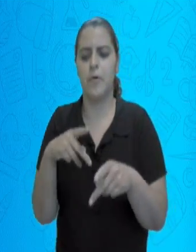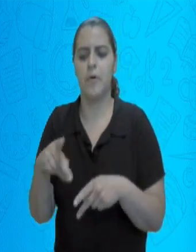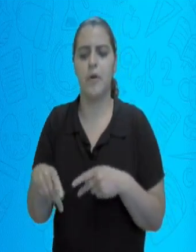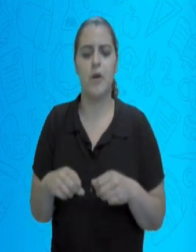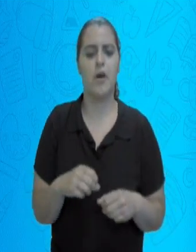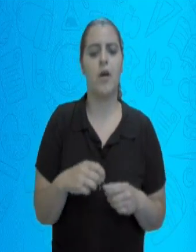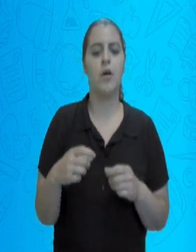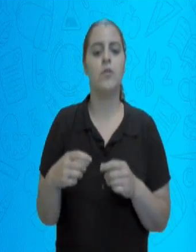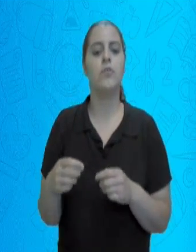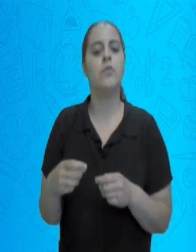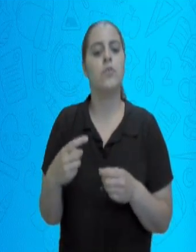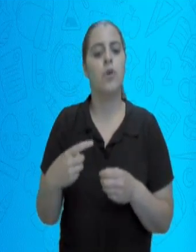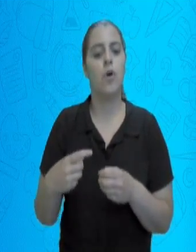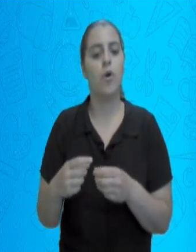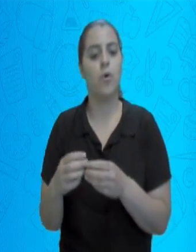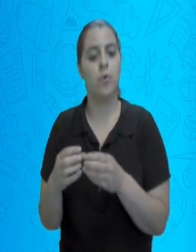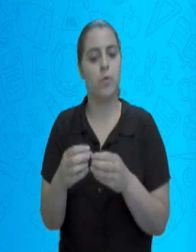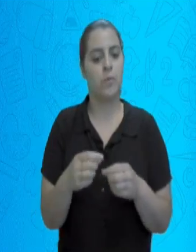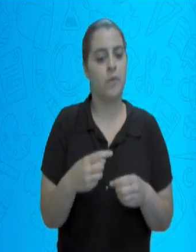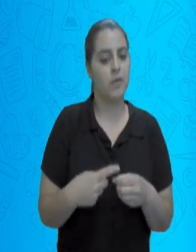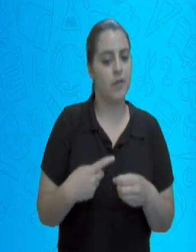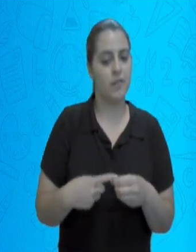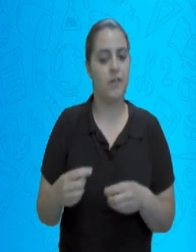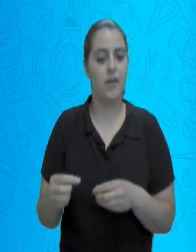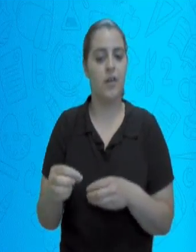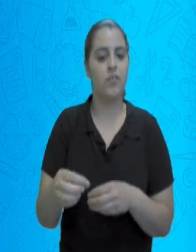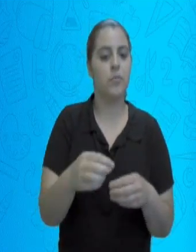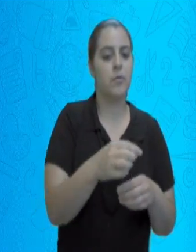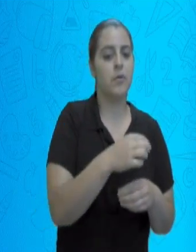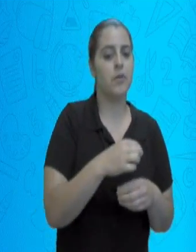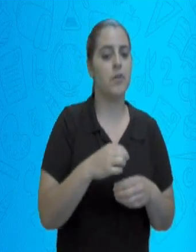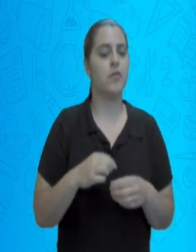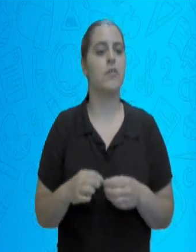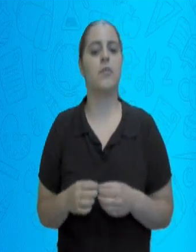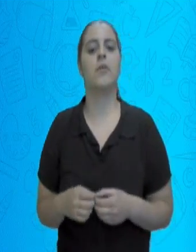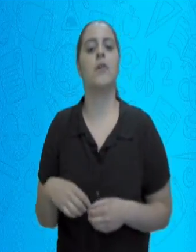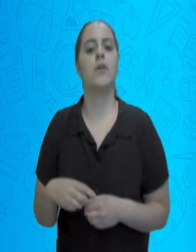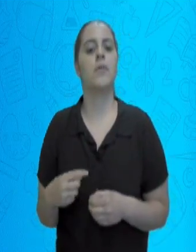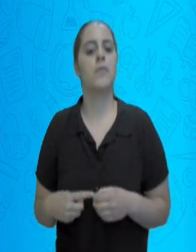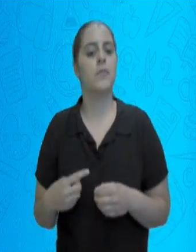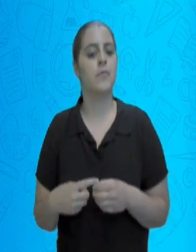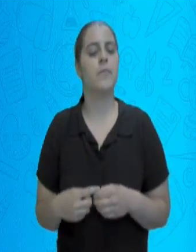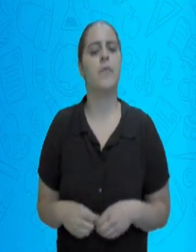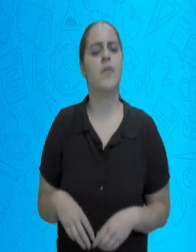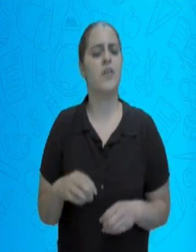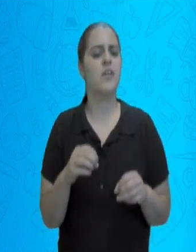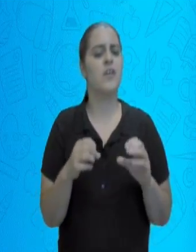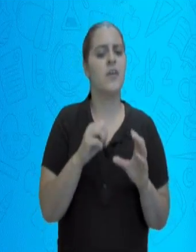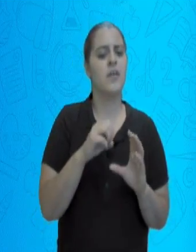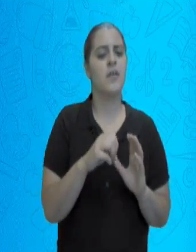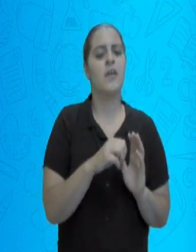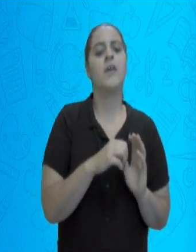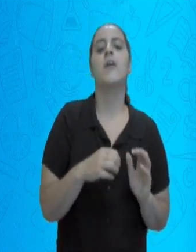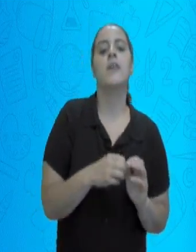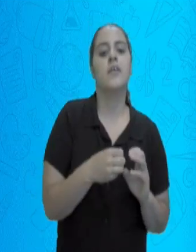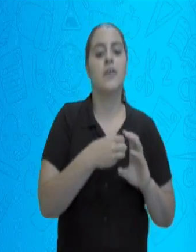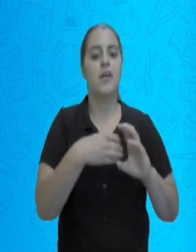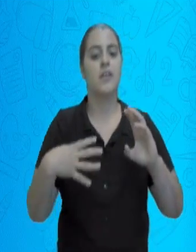vamos falar e entender melhor o município e a cidade. O que caracteriza cada